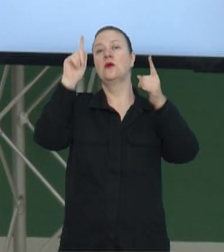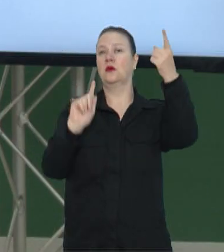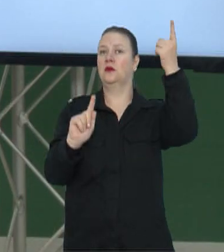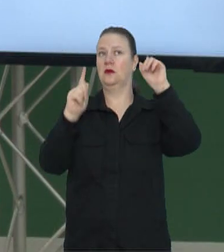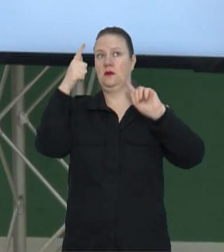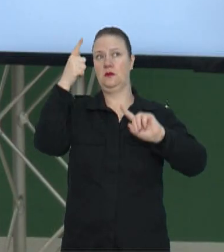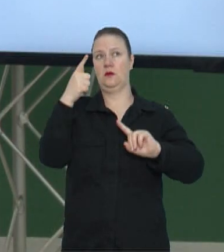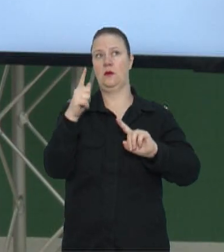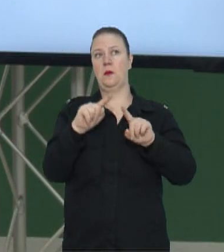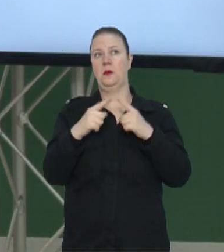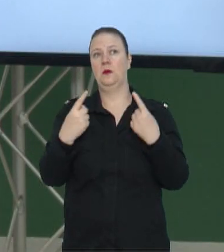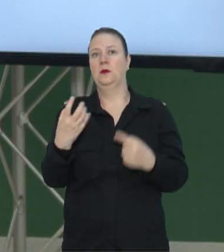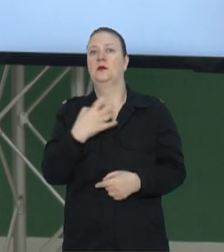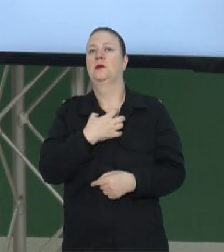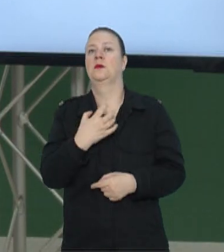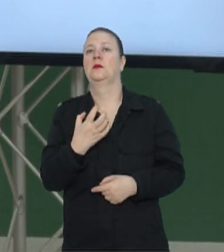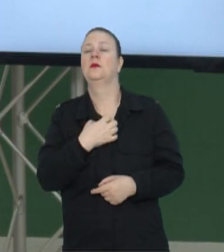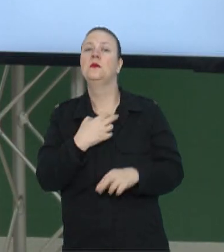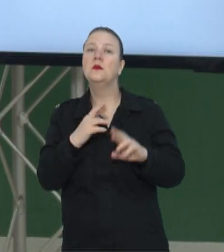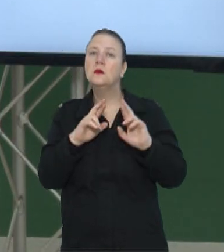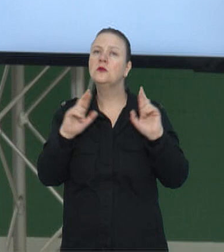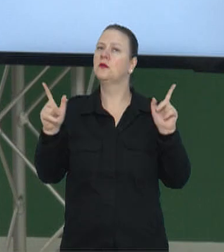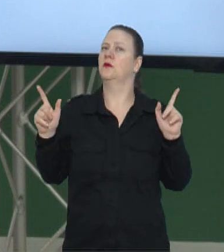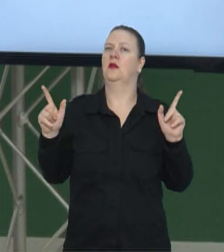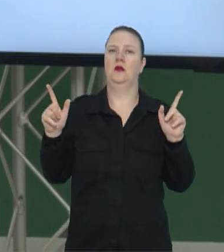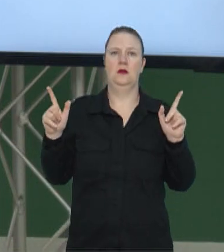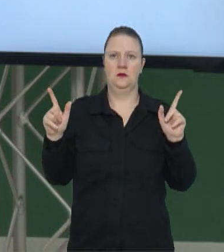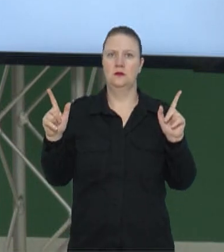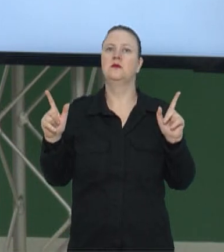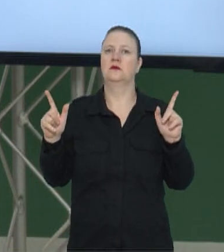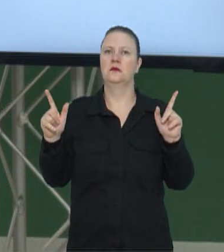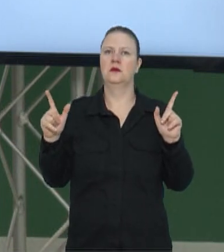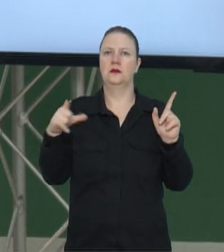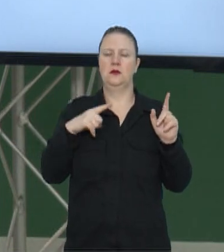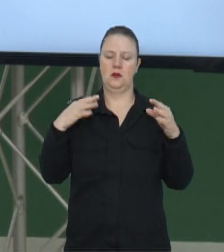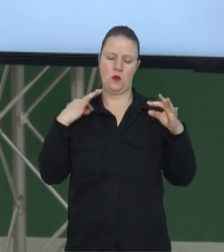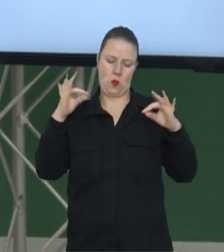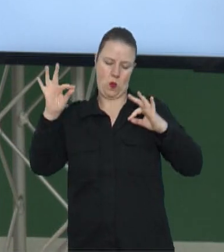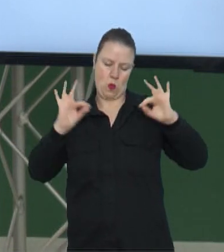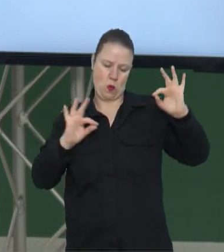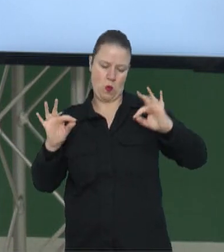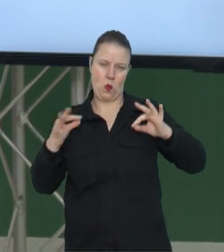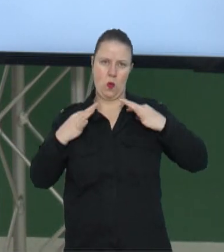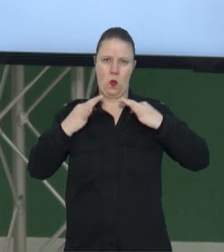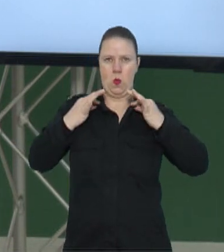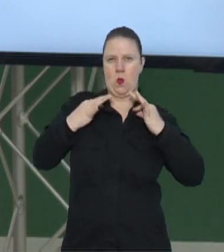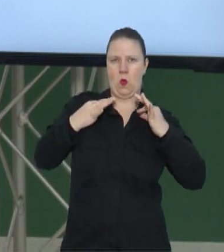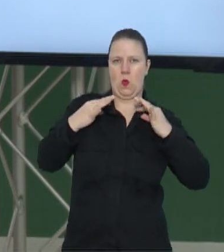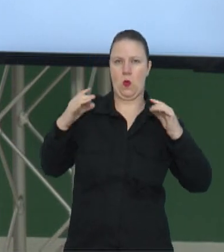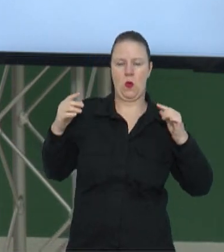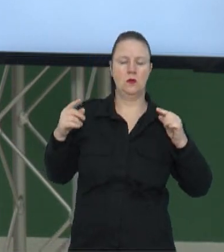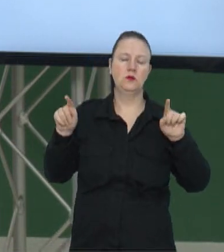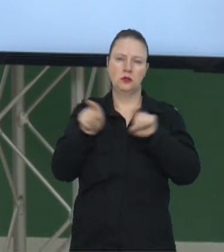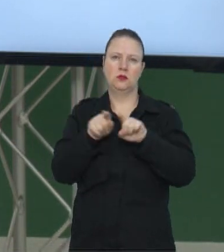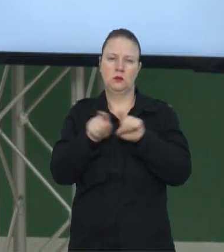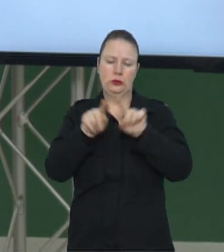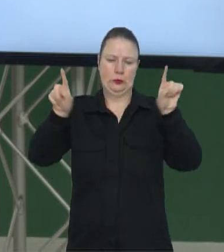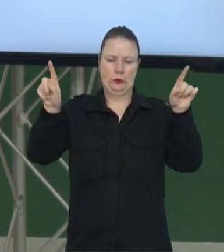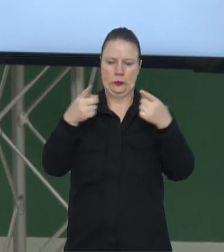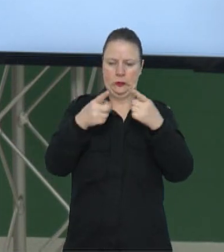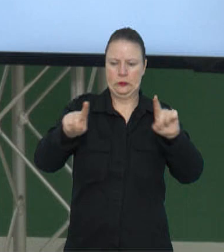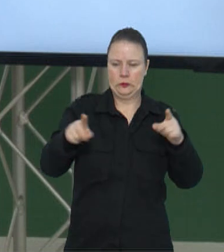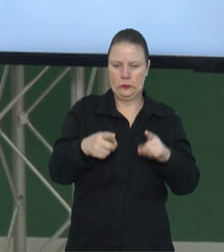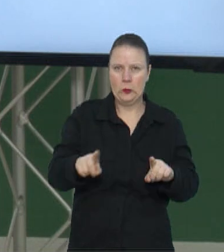outra forma de organizar e de pensar. Também tem adereços, tem uma música, né? Existe uma disputa